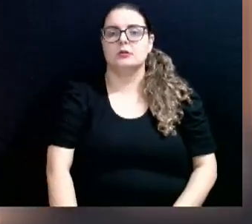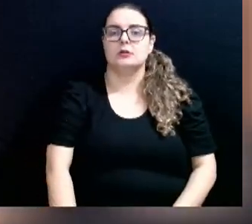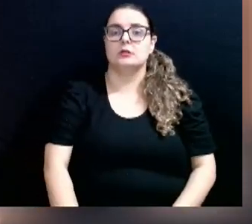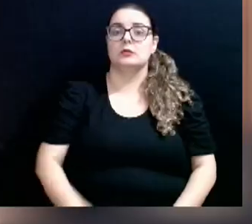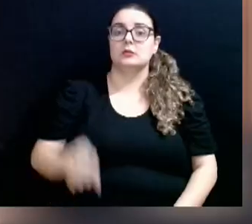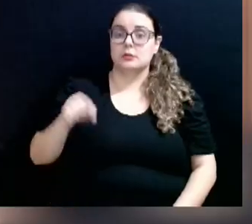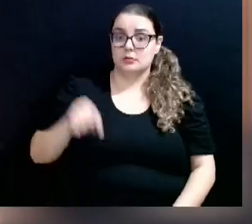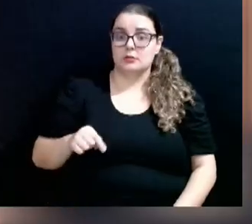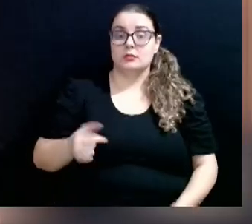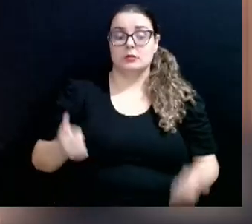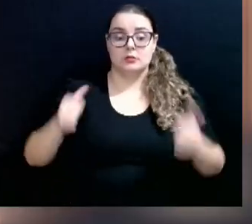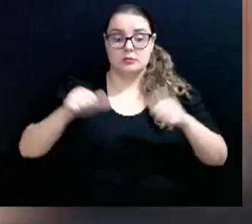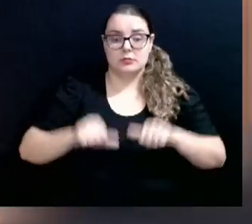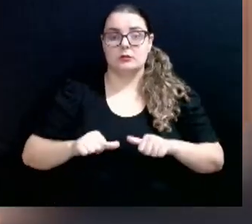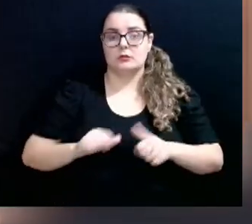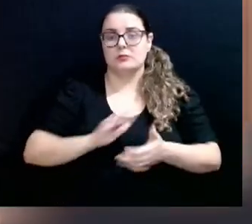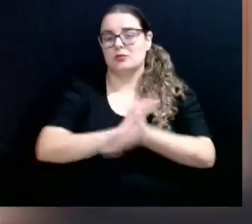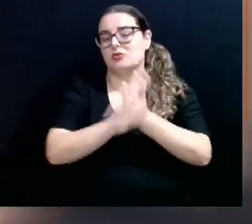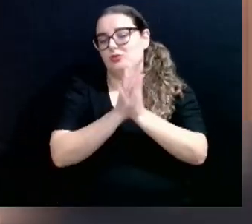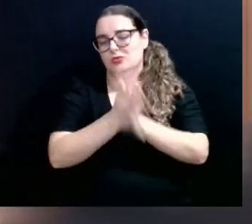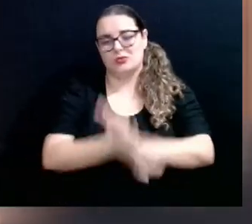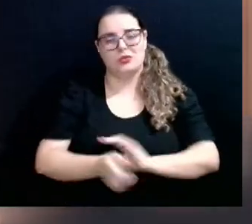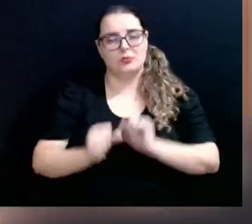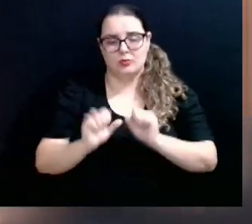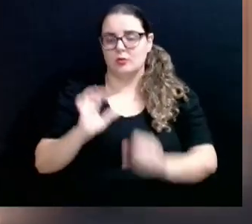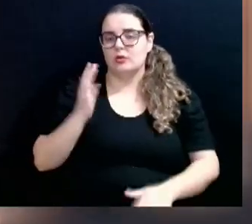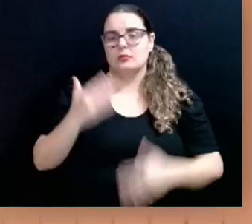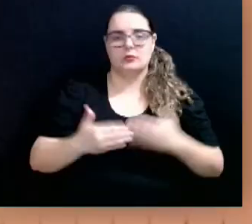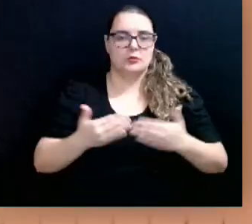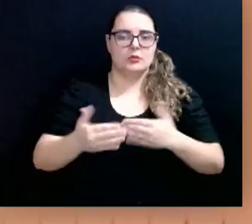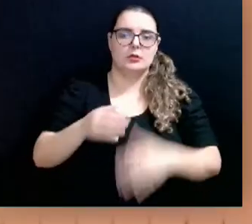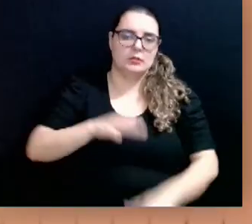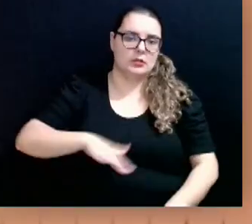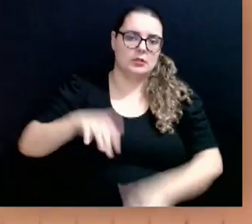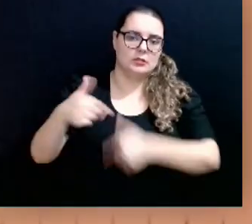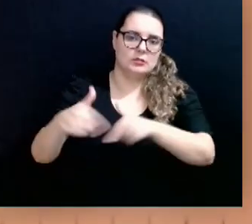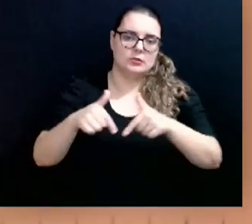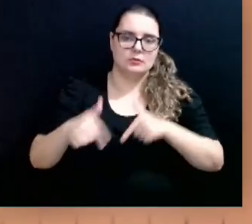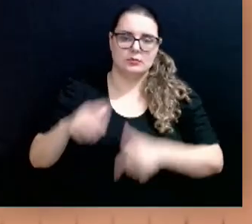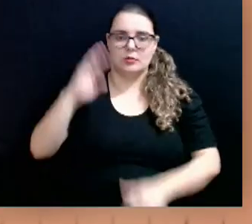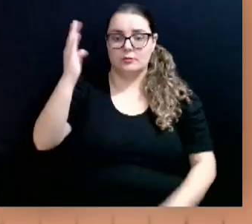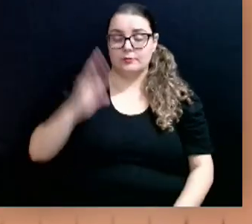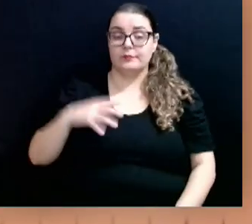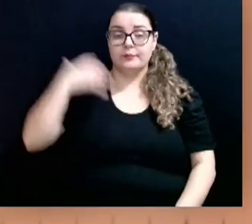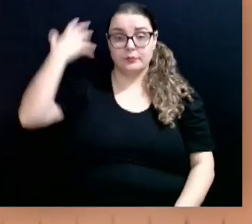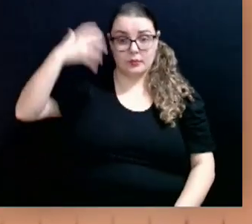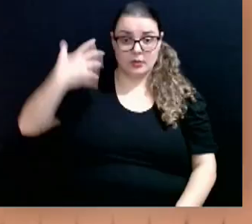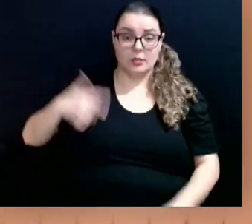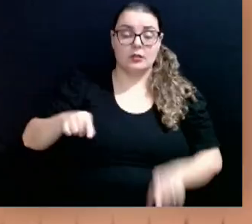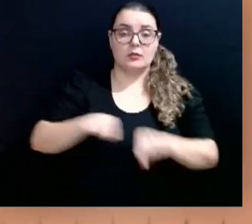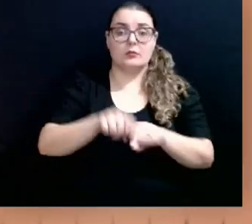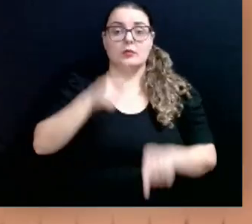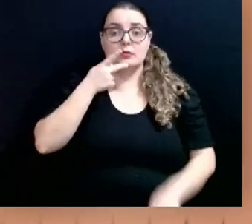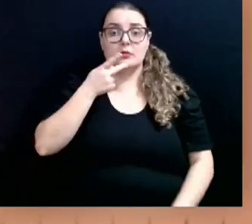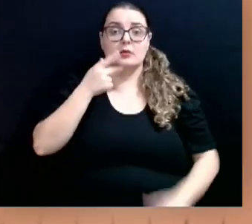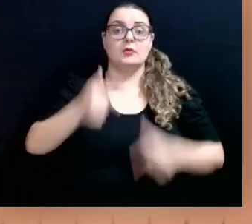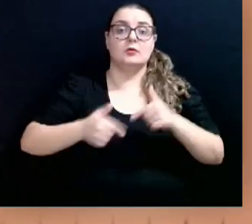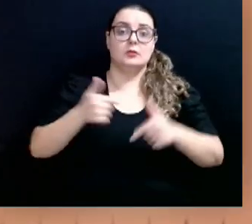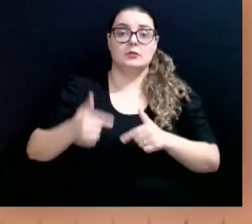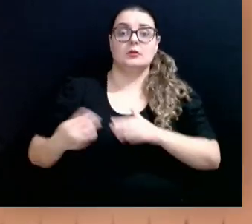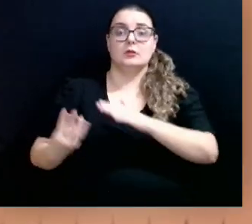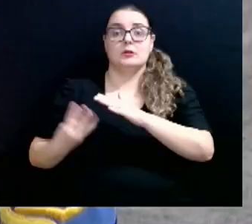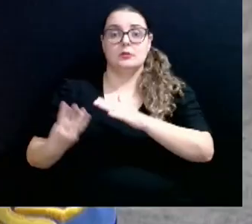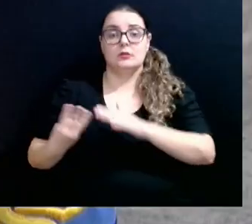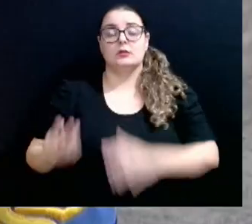piores tragédias que pode vir a acontecer no mercado de trabalho brasileiro. Guida também falou sobre os trabalhos da 3ª reunião da